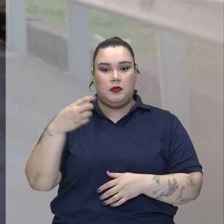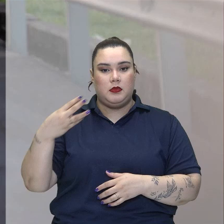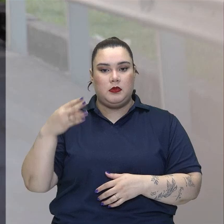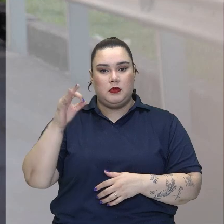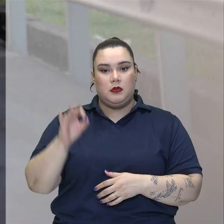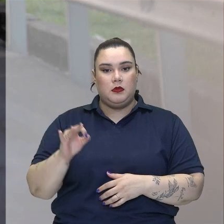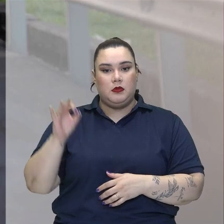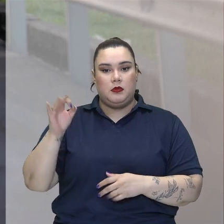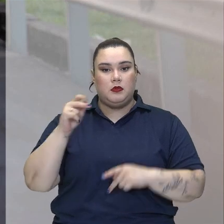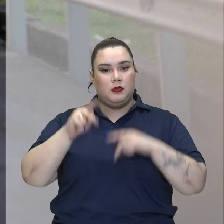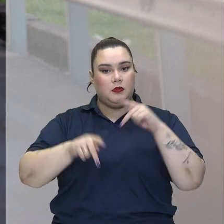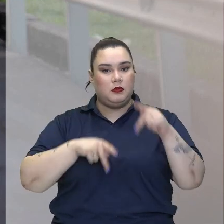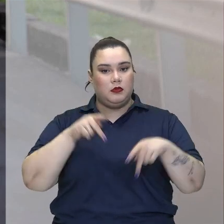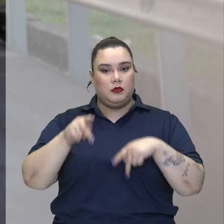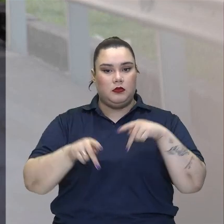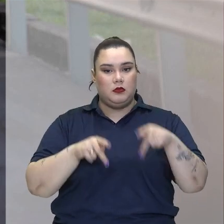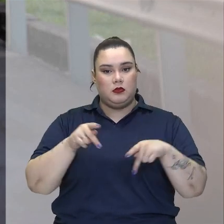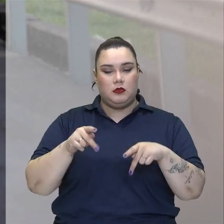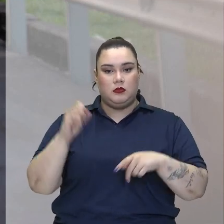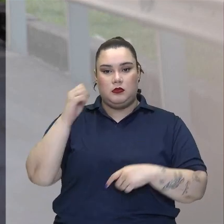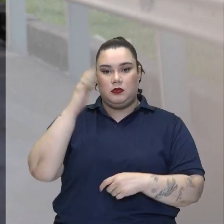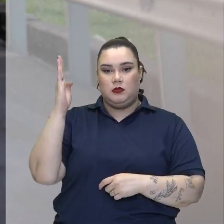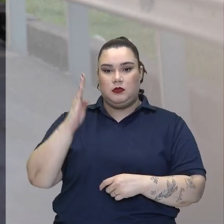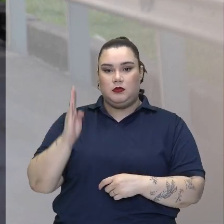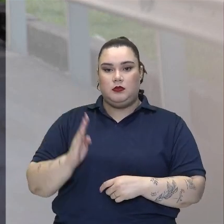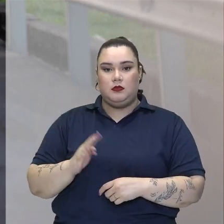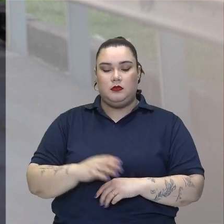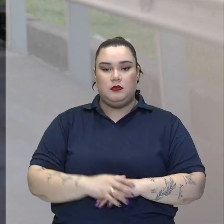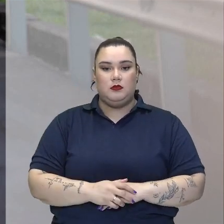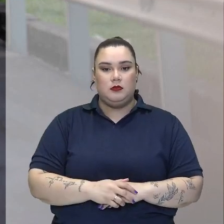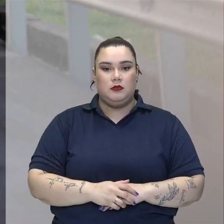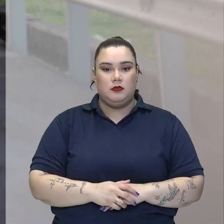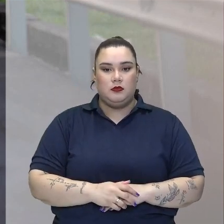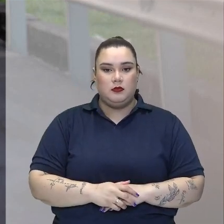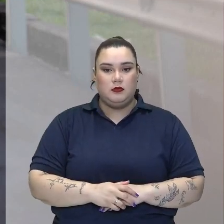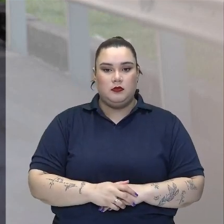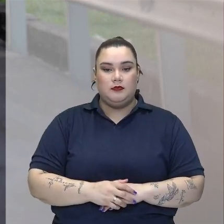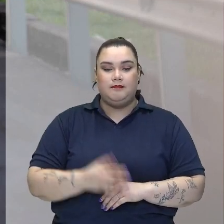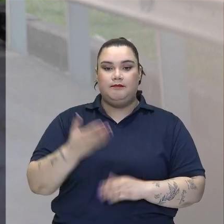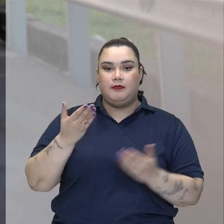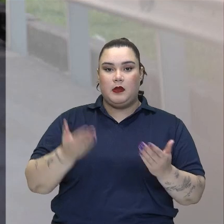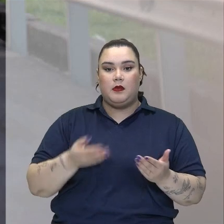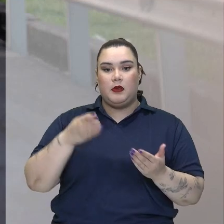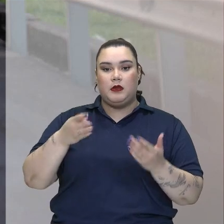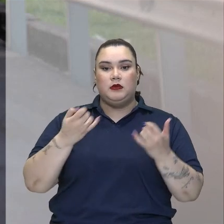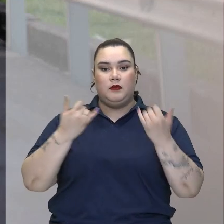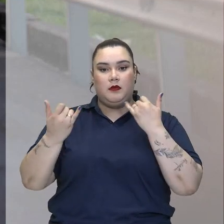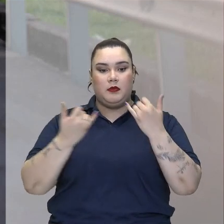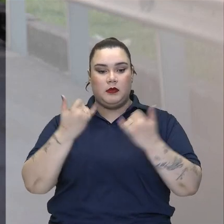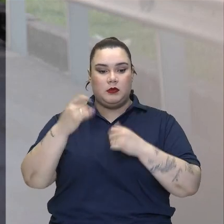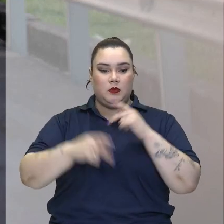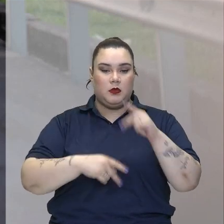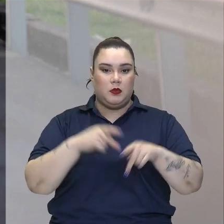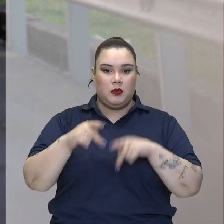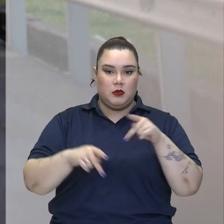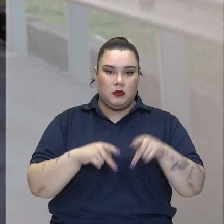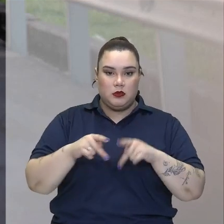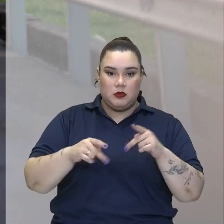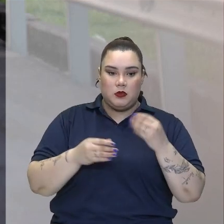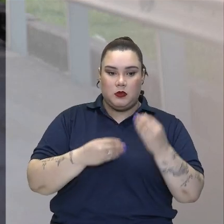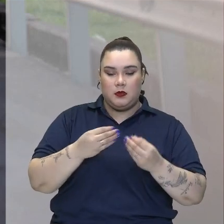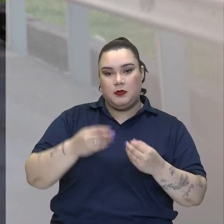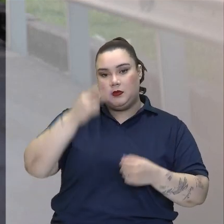23% da população brasileira. Essa densidade populacional e a movimentação intensa